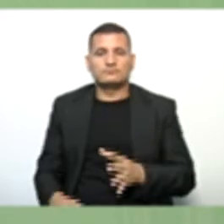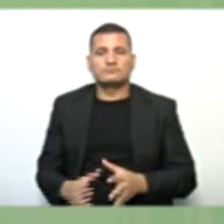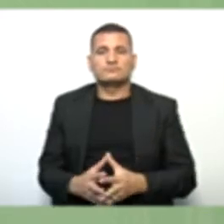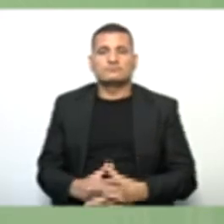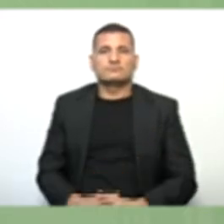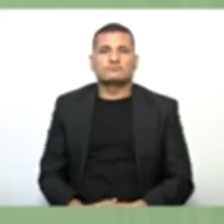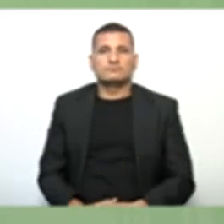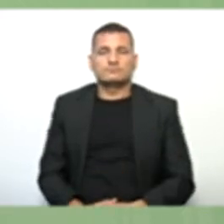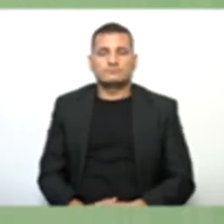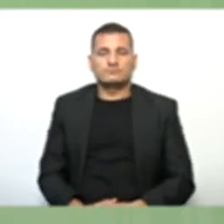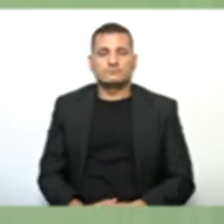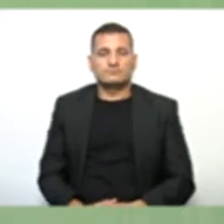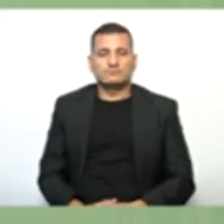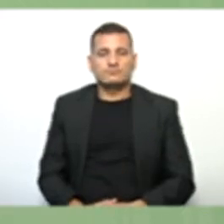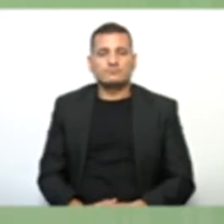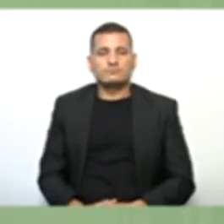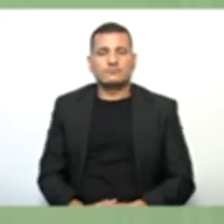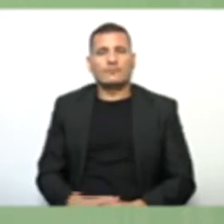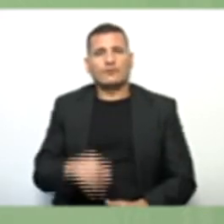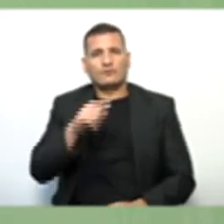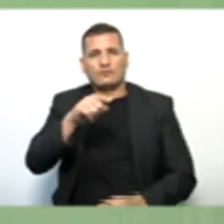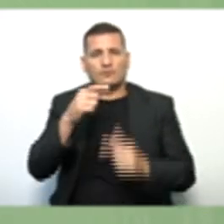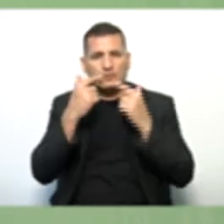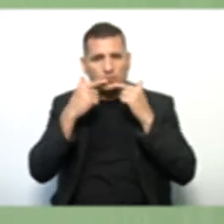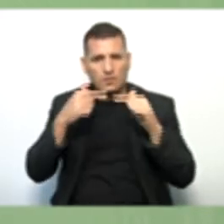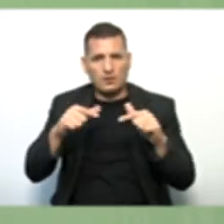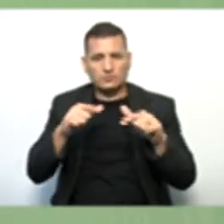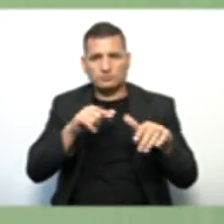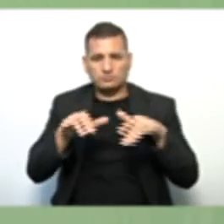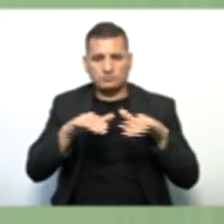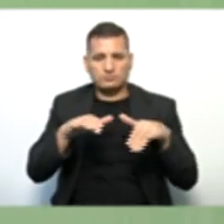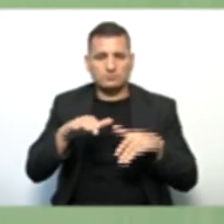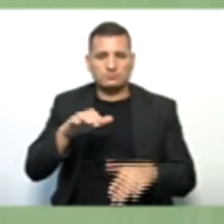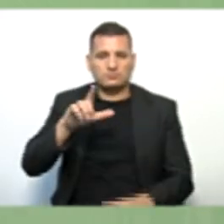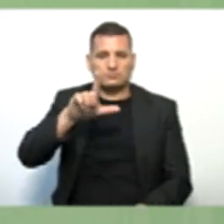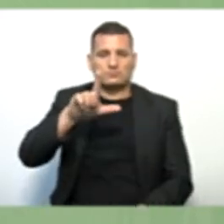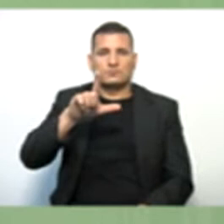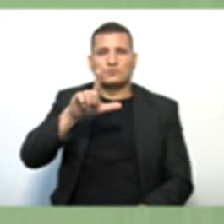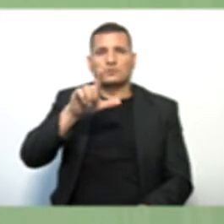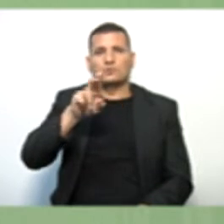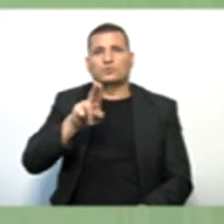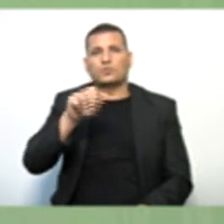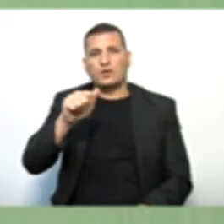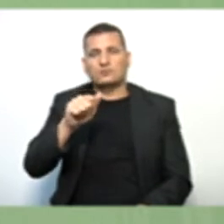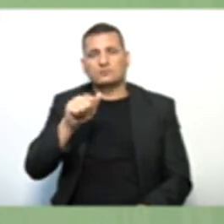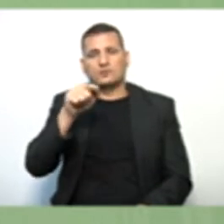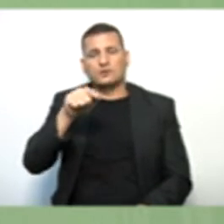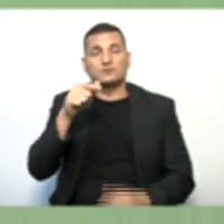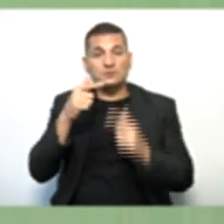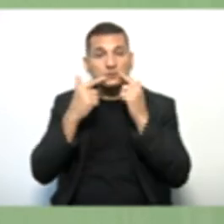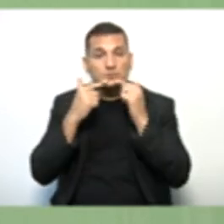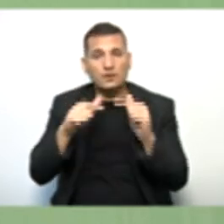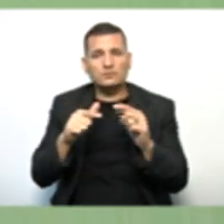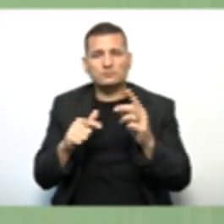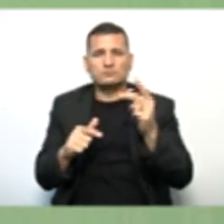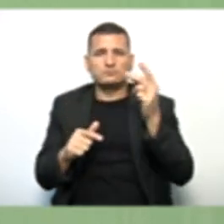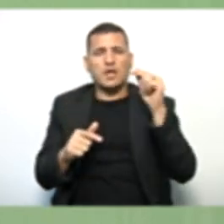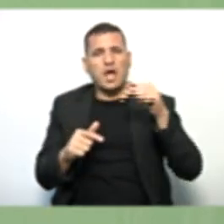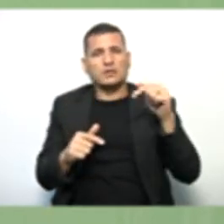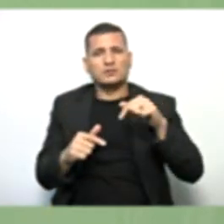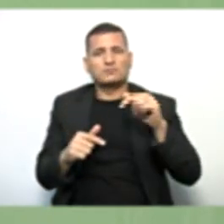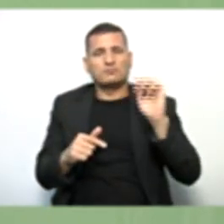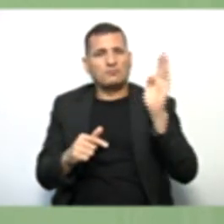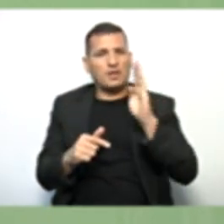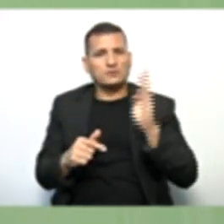informação. Essa linguagem de programação Lua, ela é uma linguagem que foi desenvolvida aqui no Brasil,